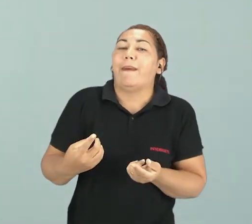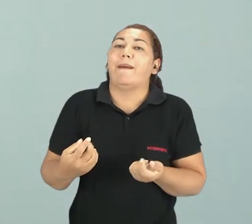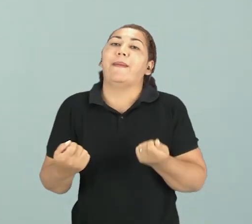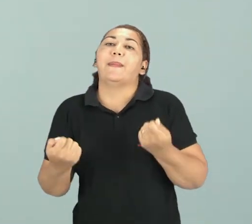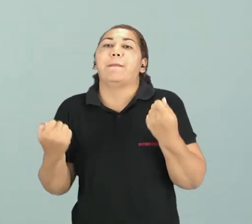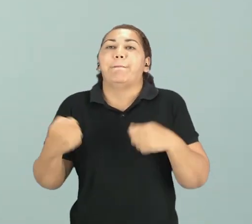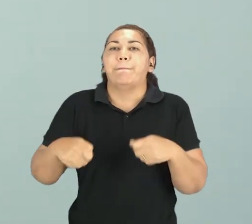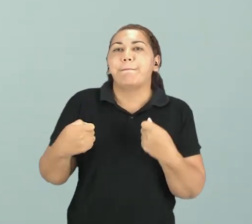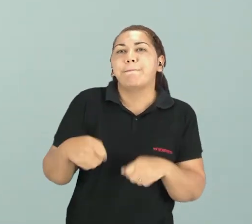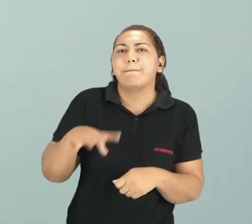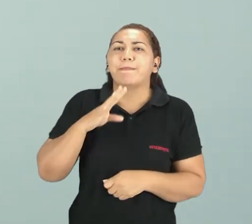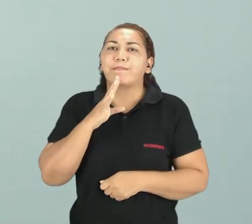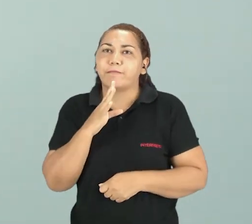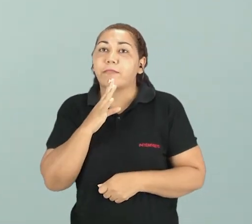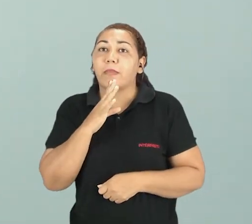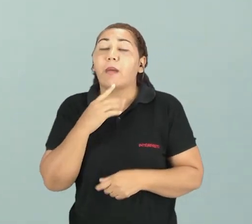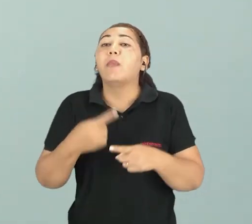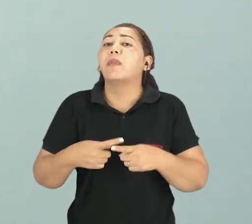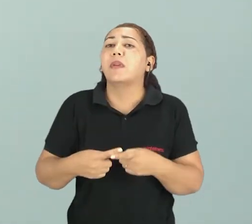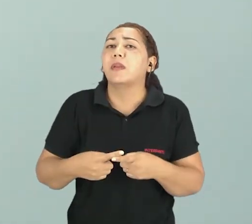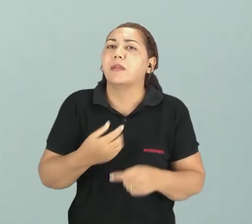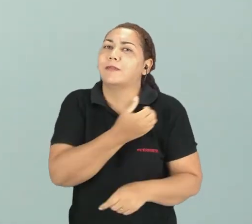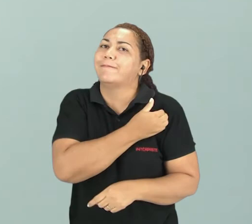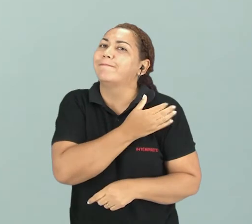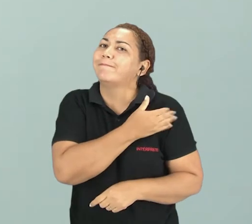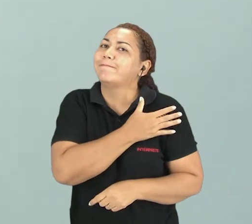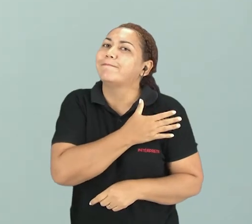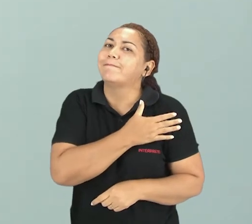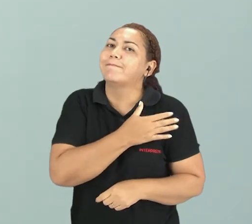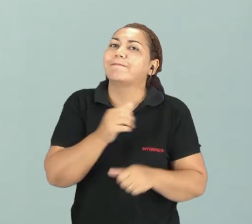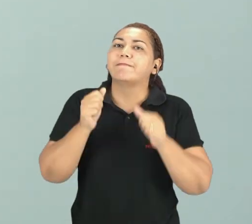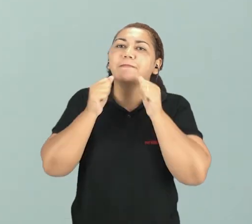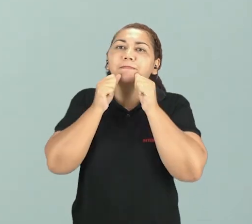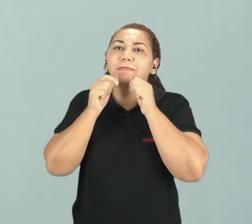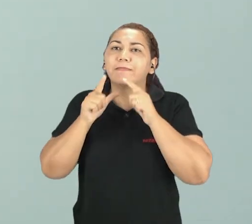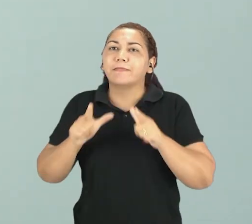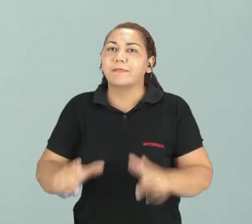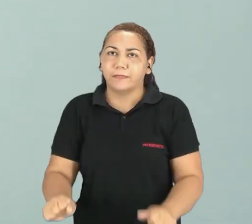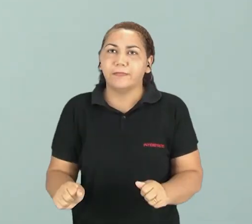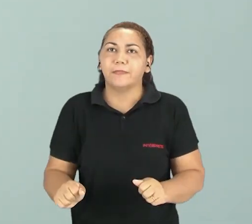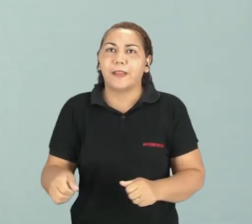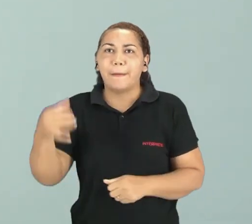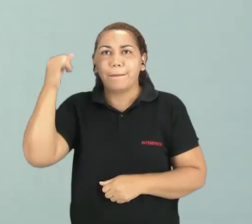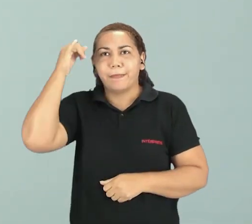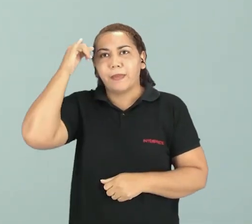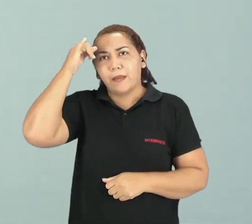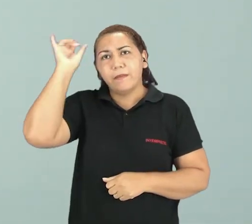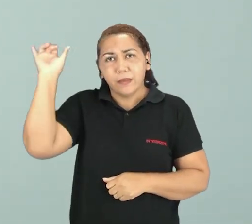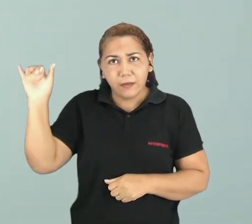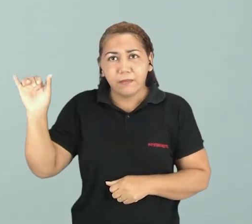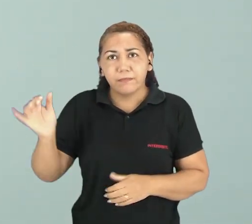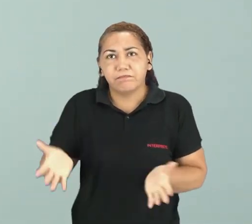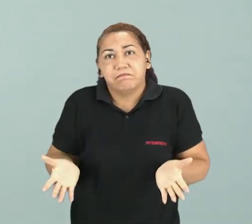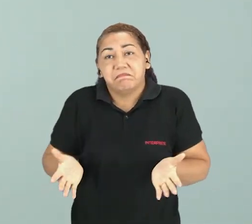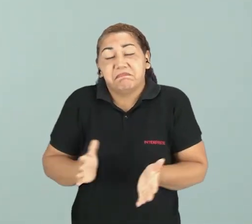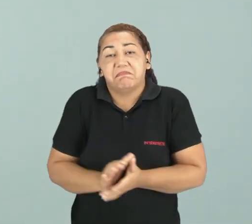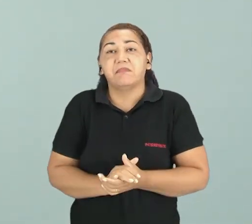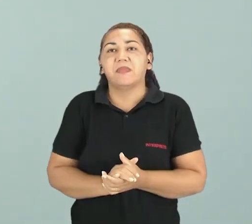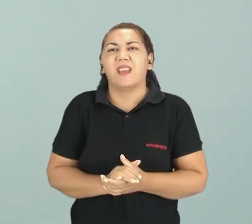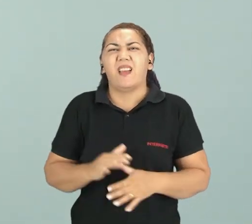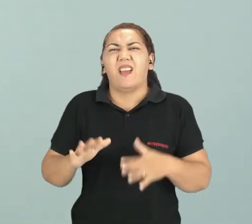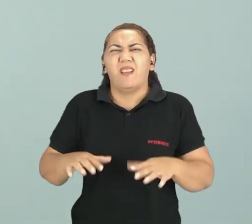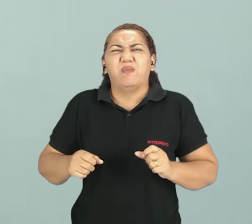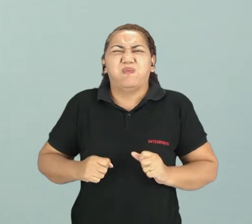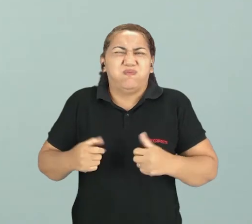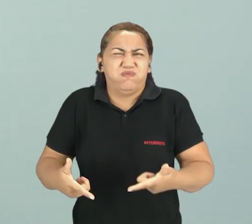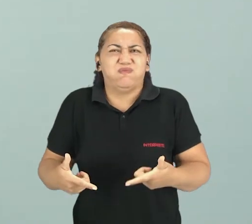não cometer o preconceito linguístico, nem sofrer e nem cometer esse preconceito linguístico. Porque é tão chato, às vezes até a